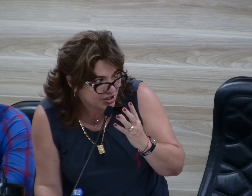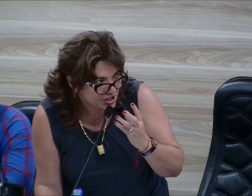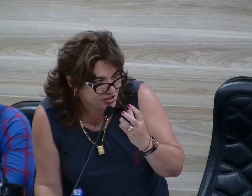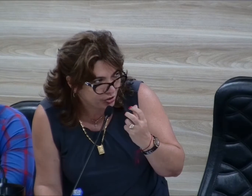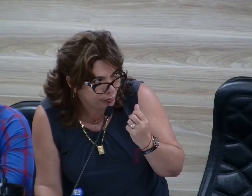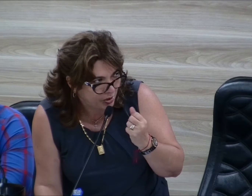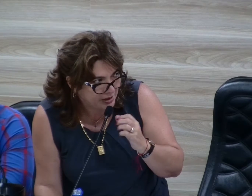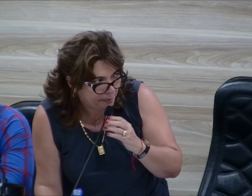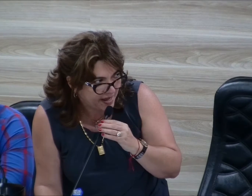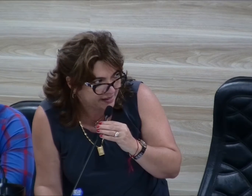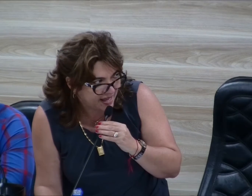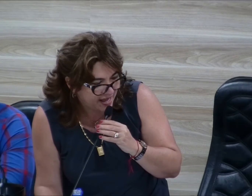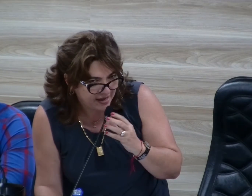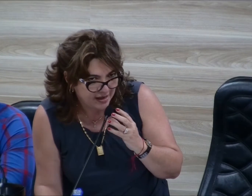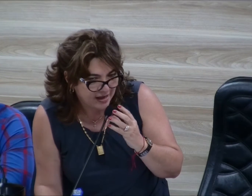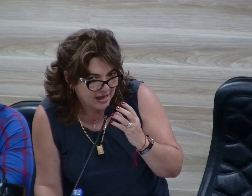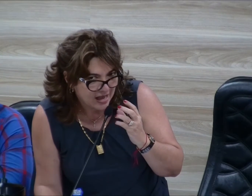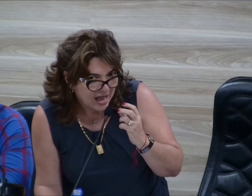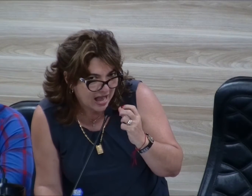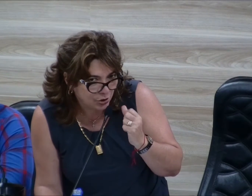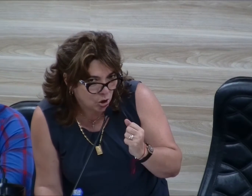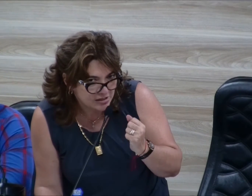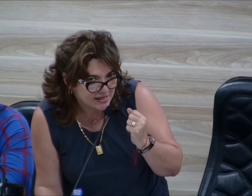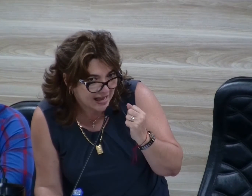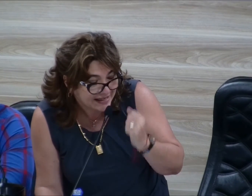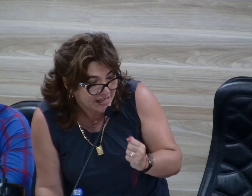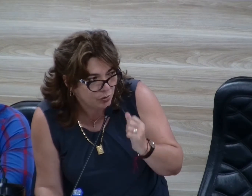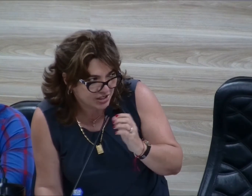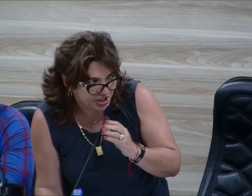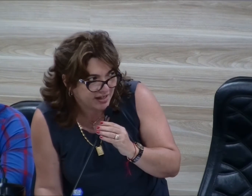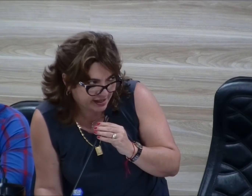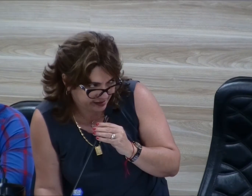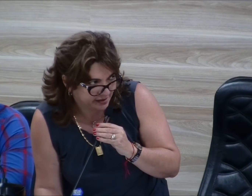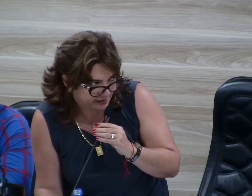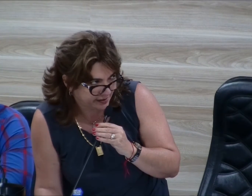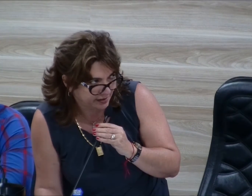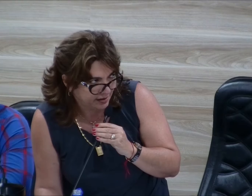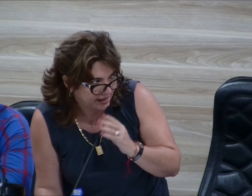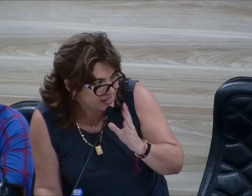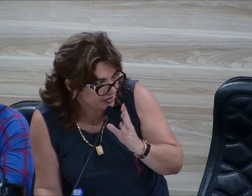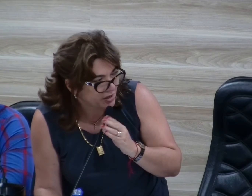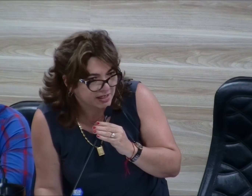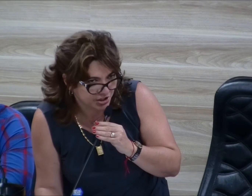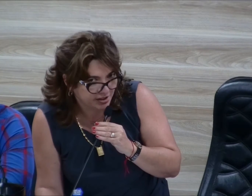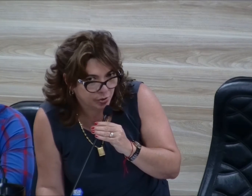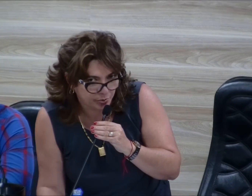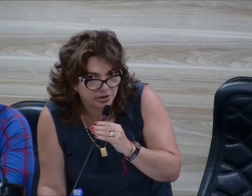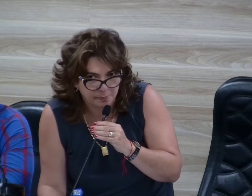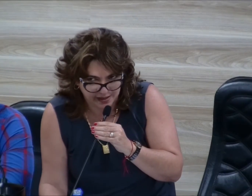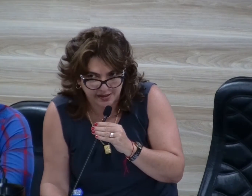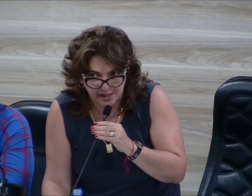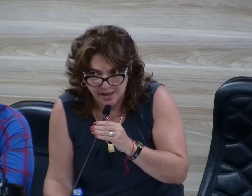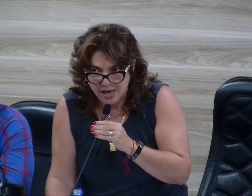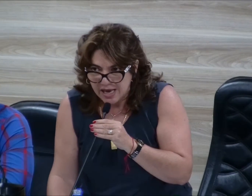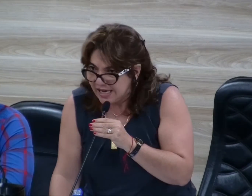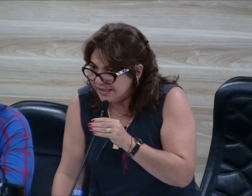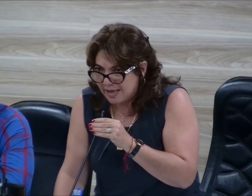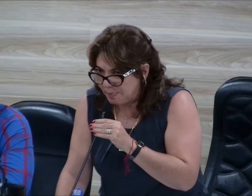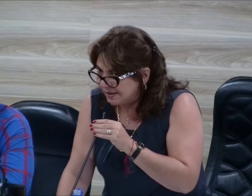Eu acho que a gente só não pode perder a nossa, aquilo que a gente acredita. Isso é o que a gente não pode